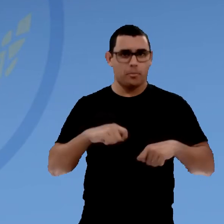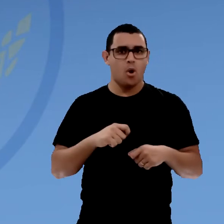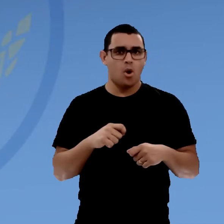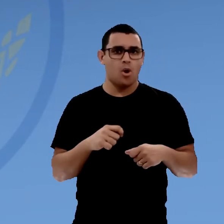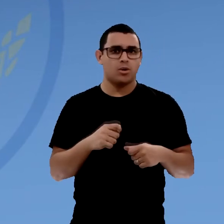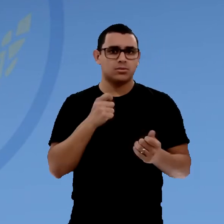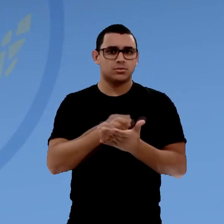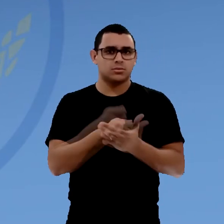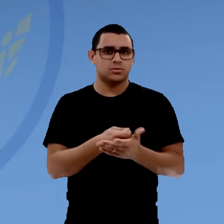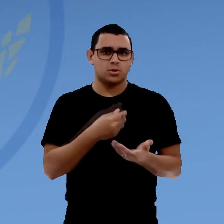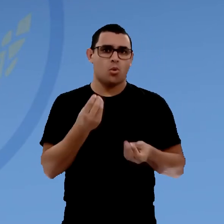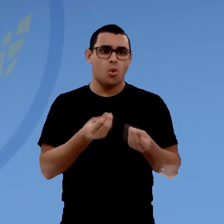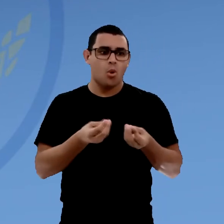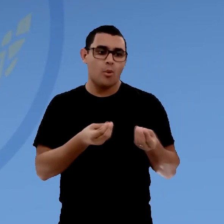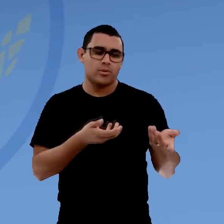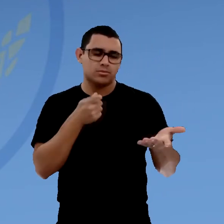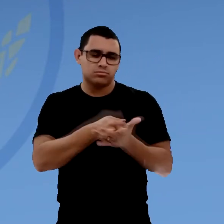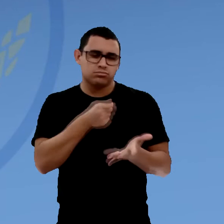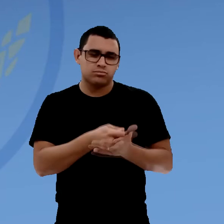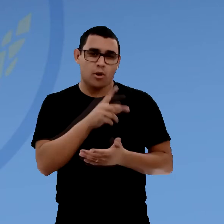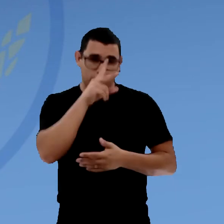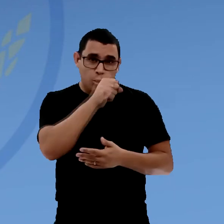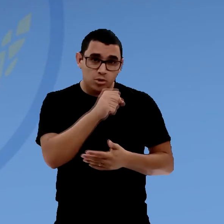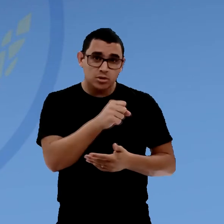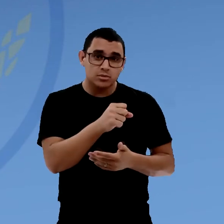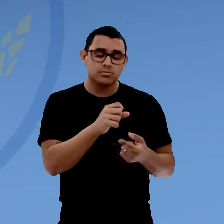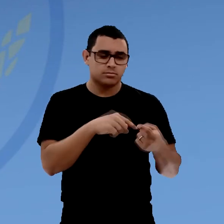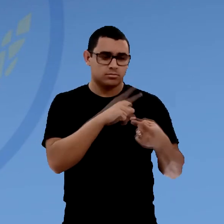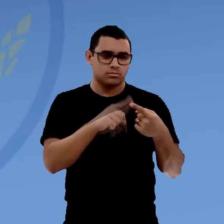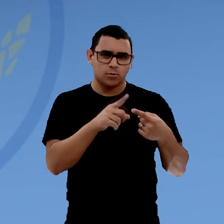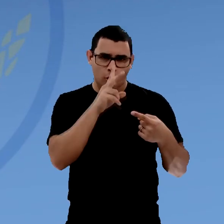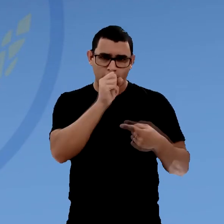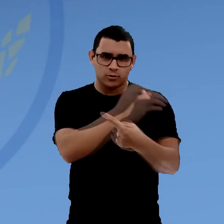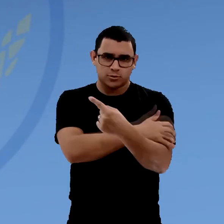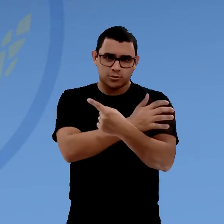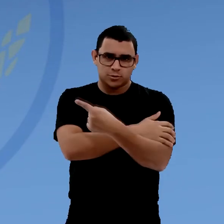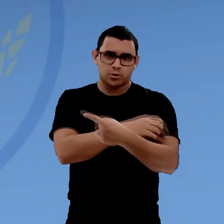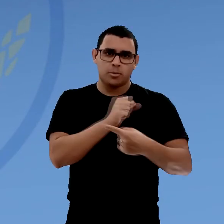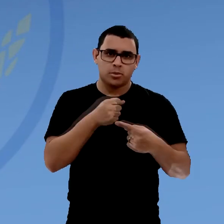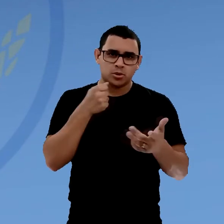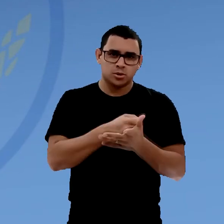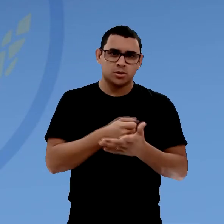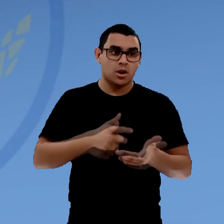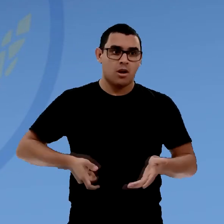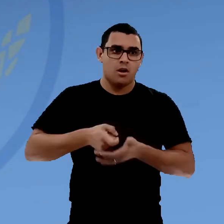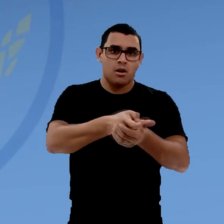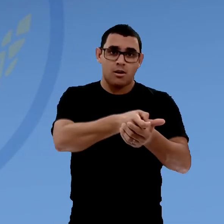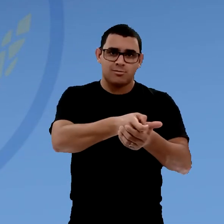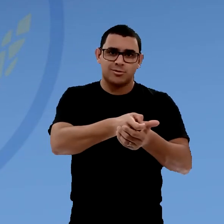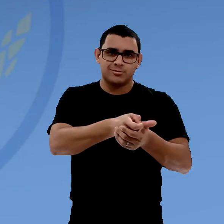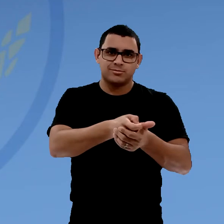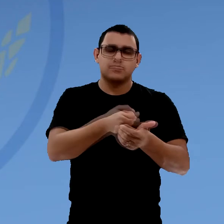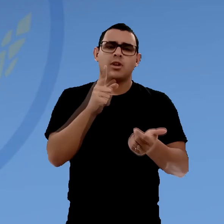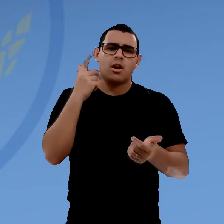que forma você pode coagir uma pessoa? Pela força, você tem força física, pela força de alguma arma,